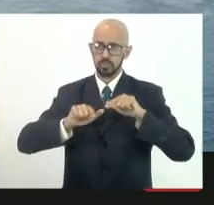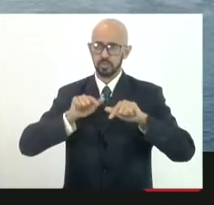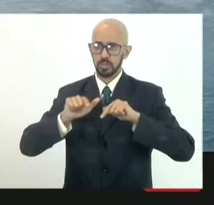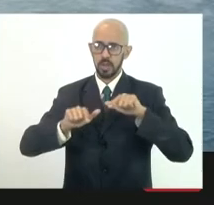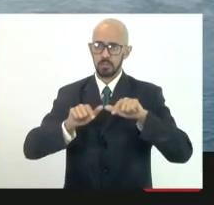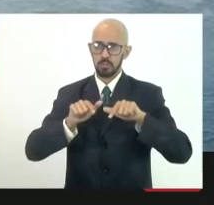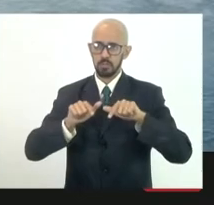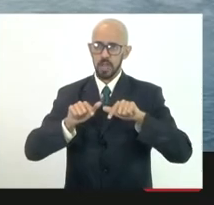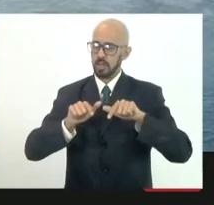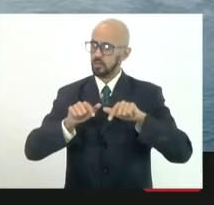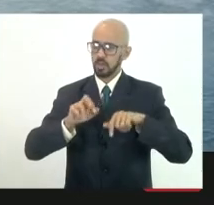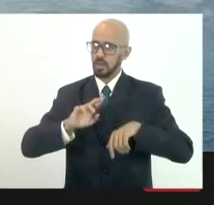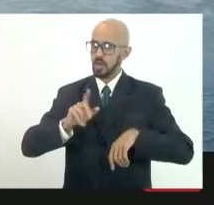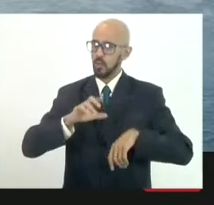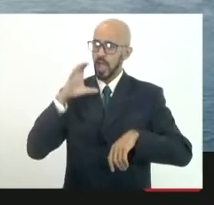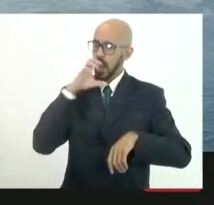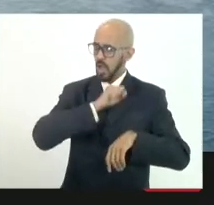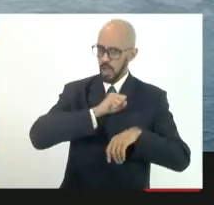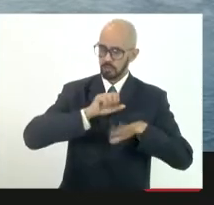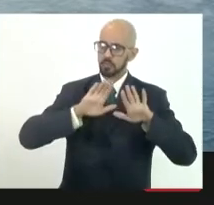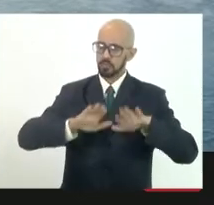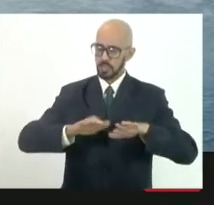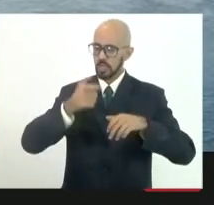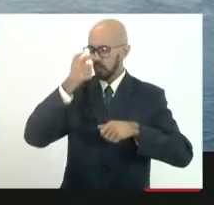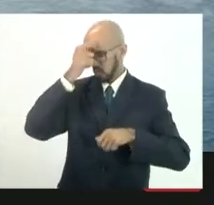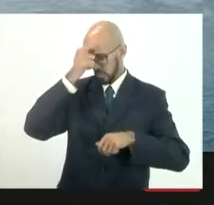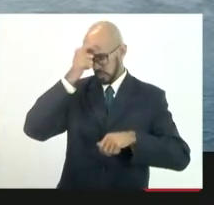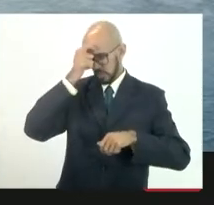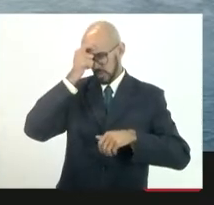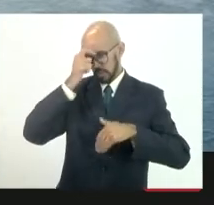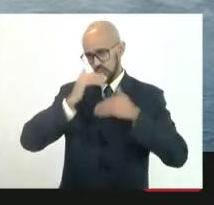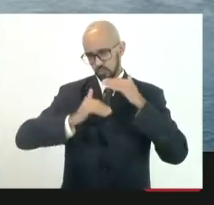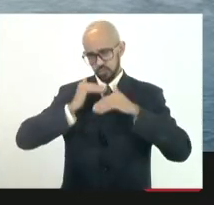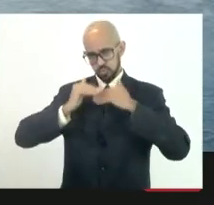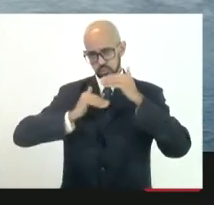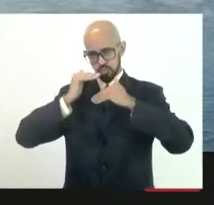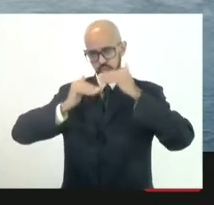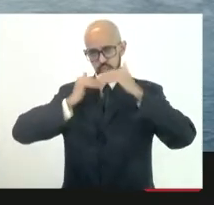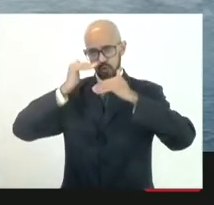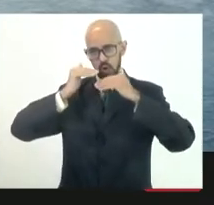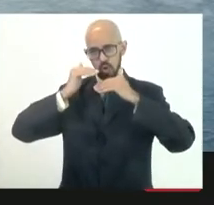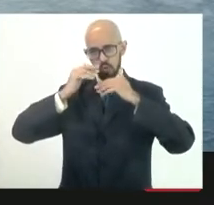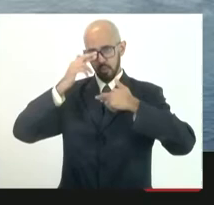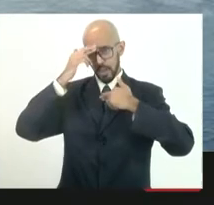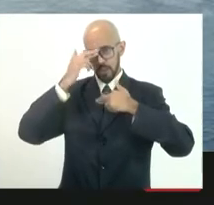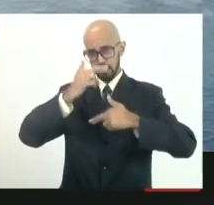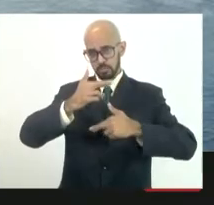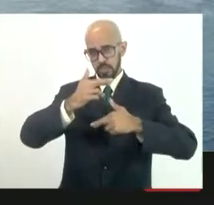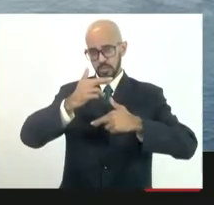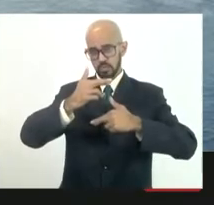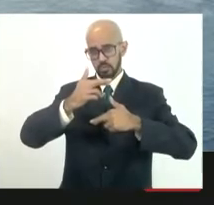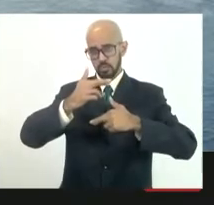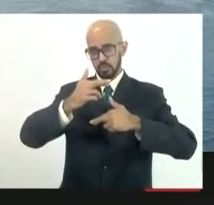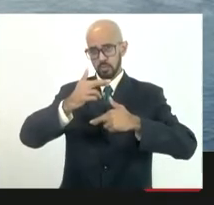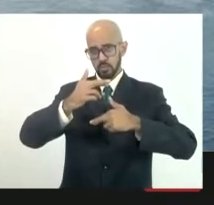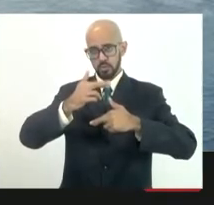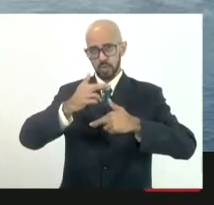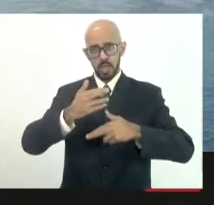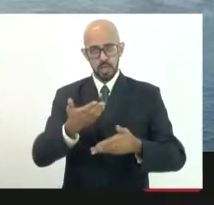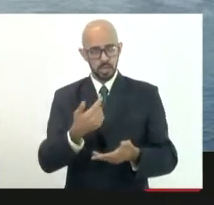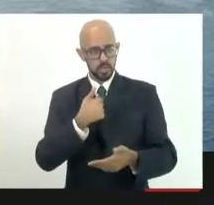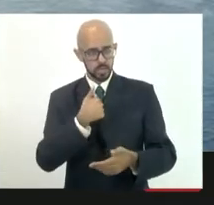da noite para o dia, mas a conscientização do que perpassa, o respeito, quando o Nego Gum, eu estou aí fazendo um